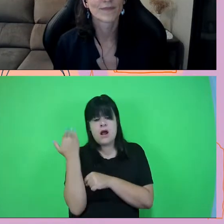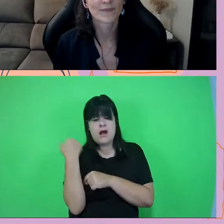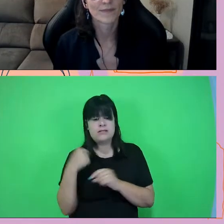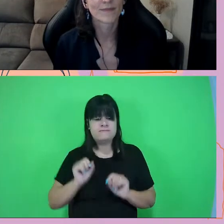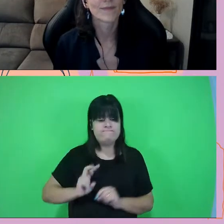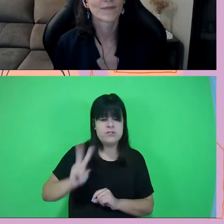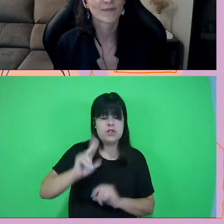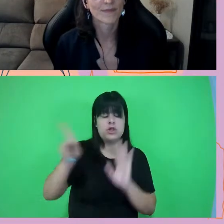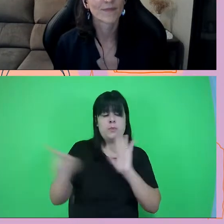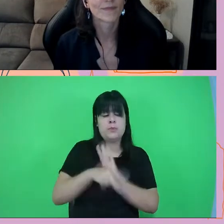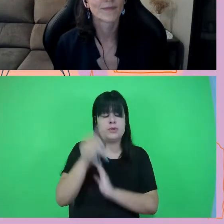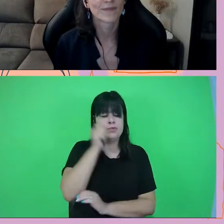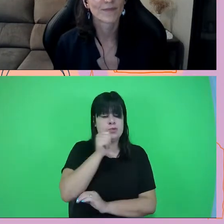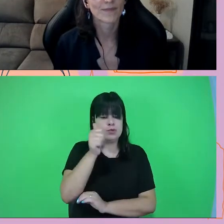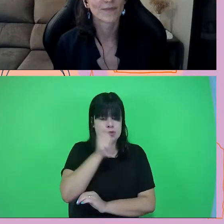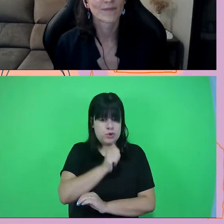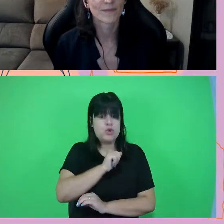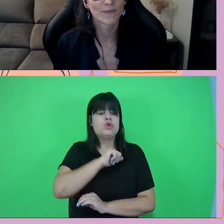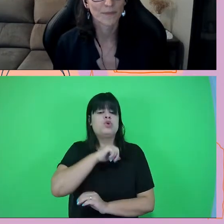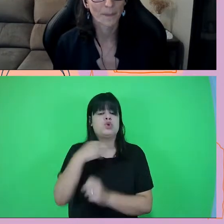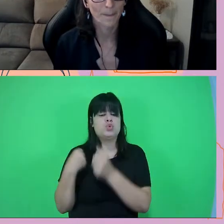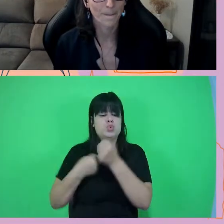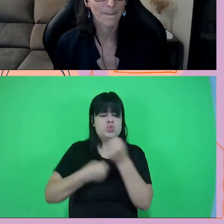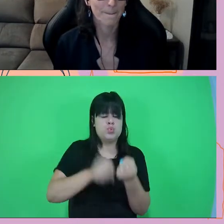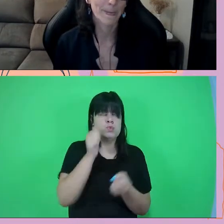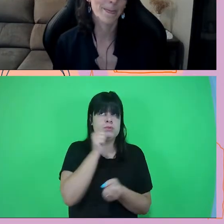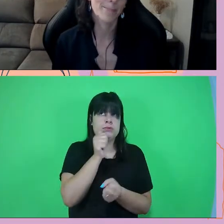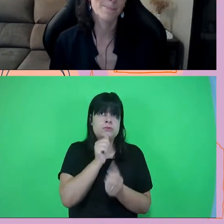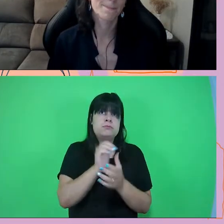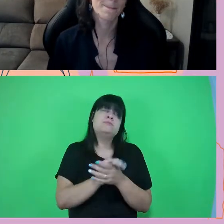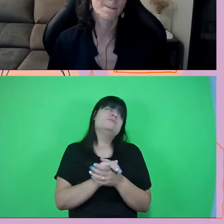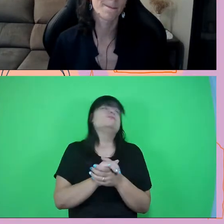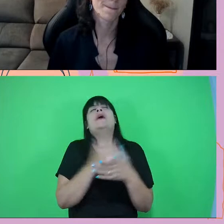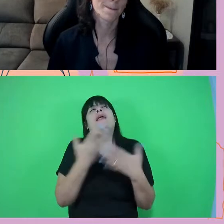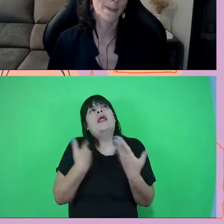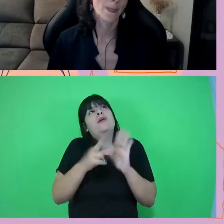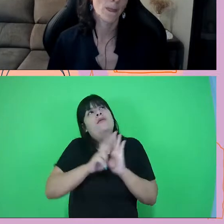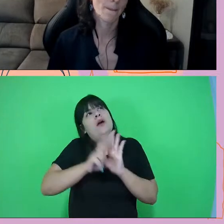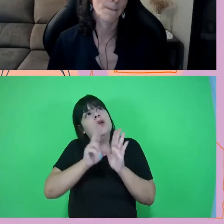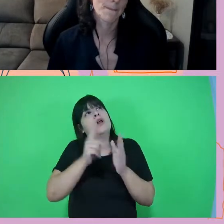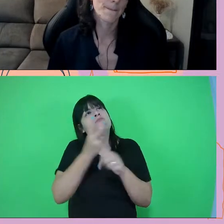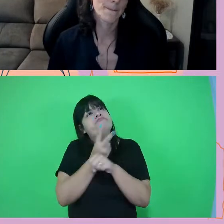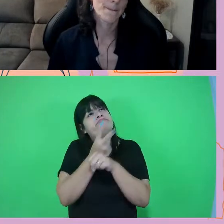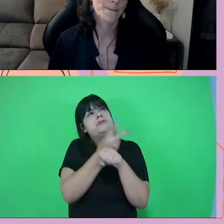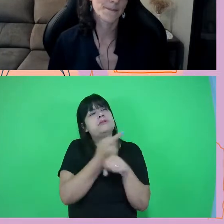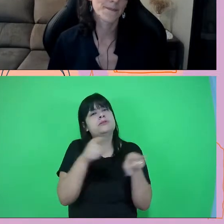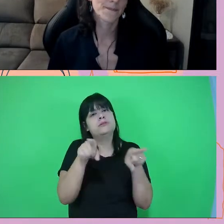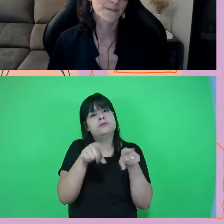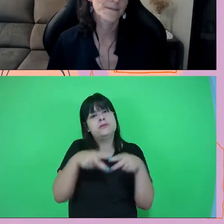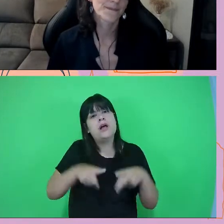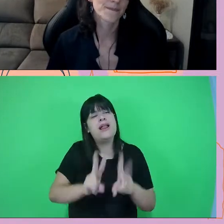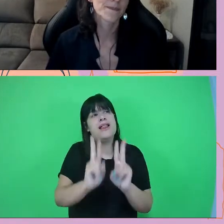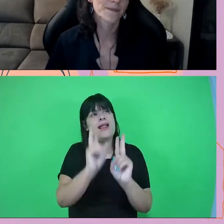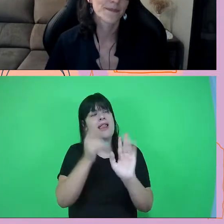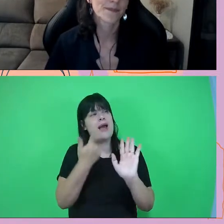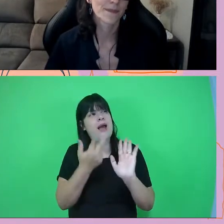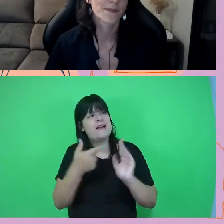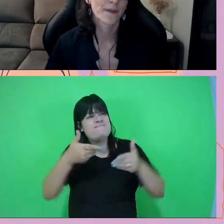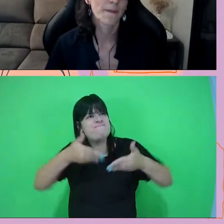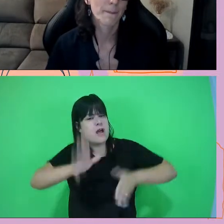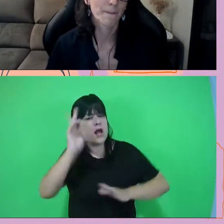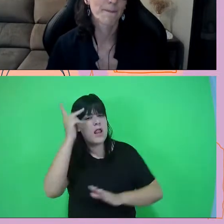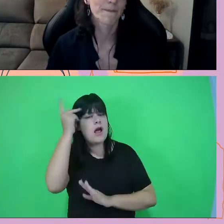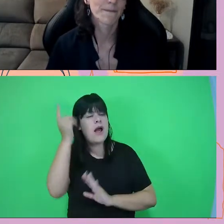judô feminino. Né? Então, eu sempre procurei ali uma referência e quando cheguei em São Paulo, encontrei essa minha referência aí, que foi